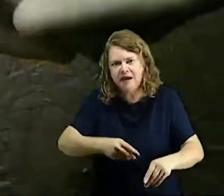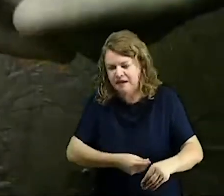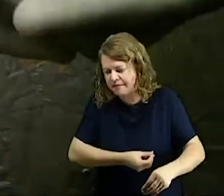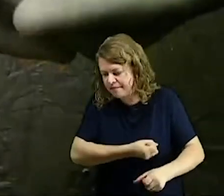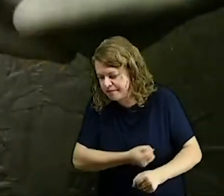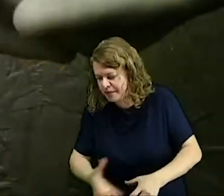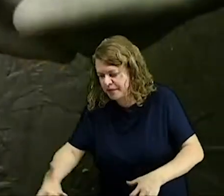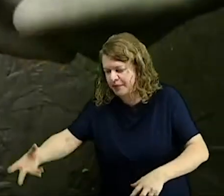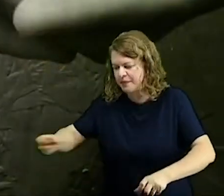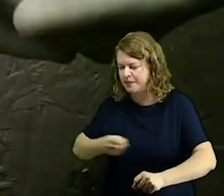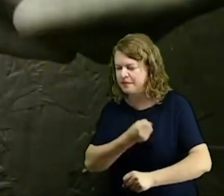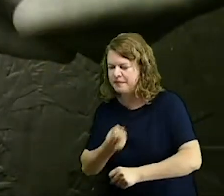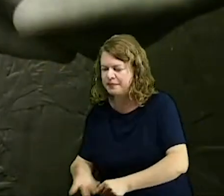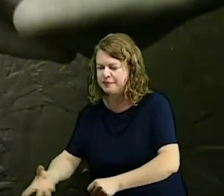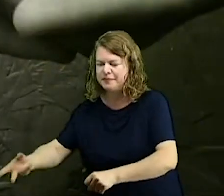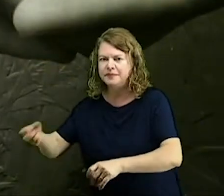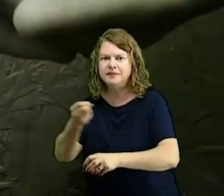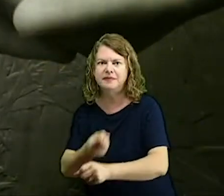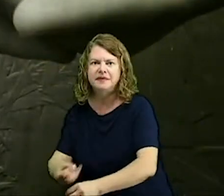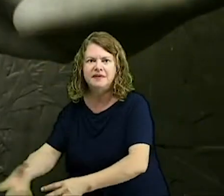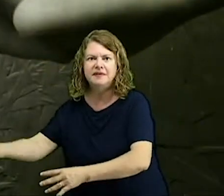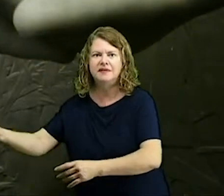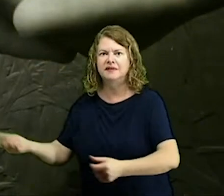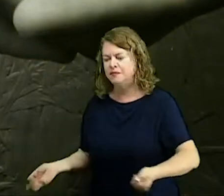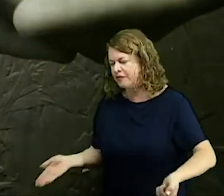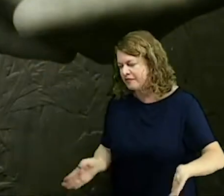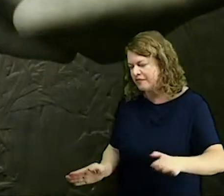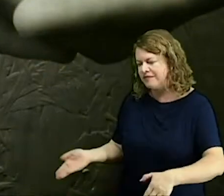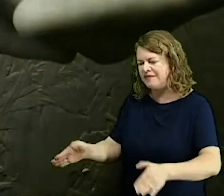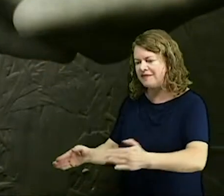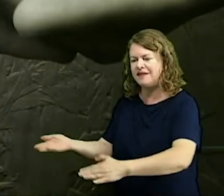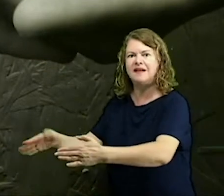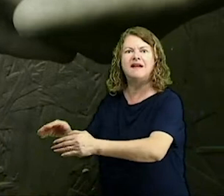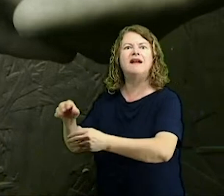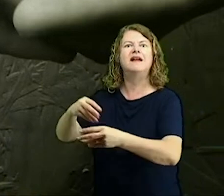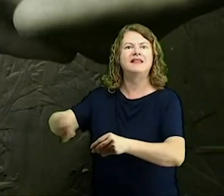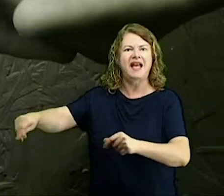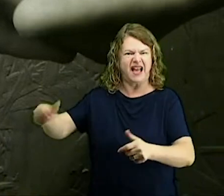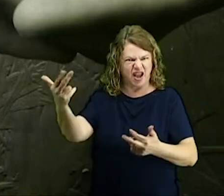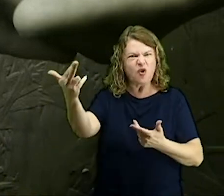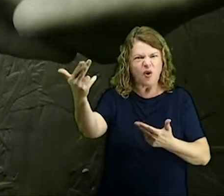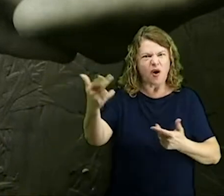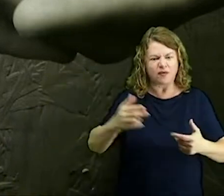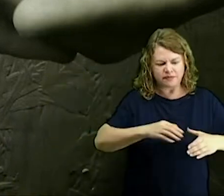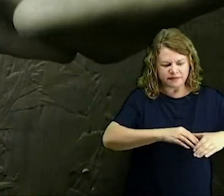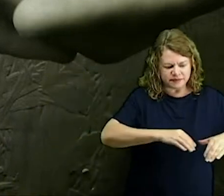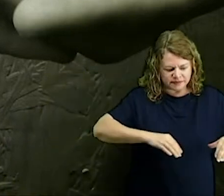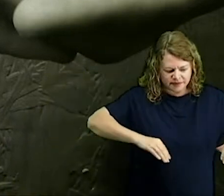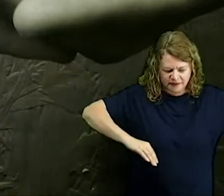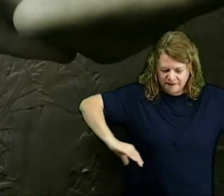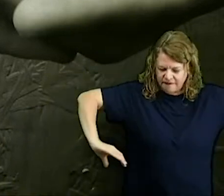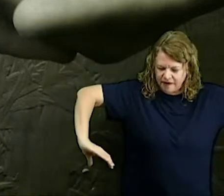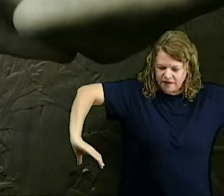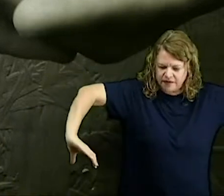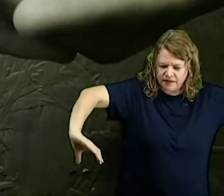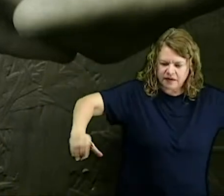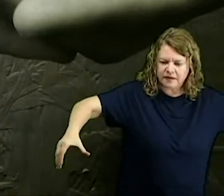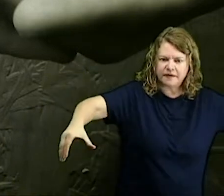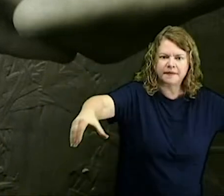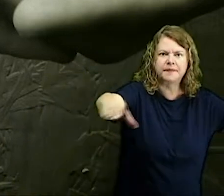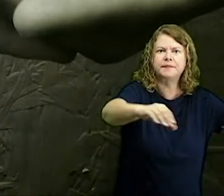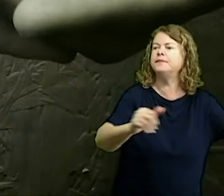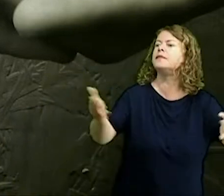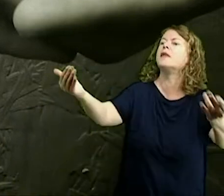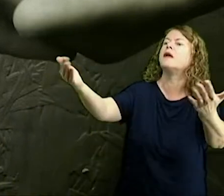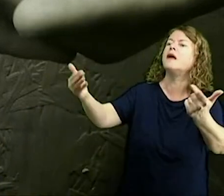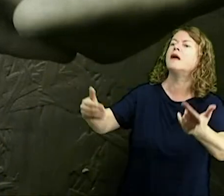Armou a lenha, dividiu o bezerro em pedaços e pôs sobre a lenha. E disse: enchei de água 4 cântaros e derramai sobre